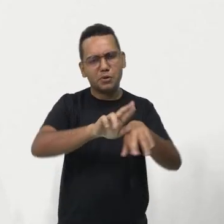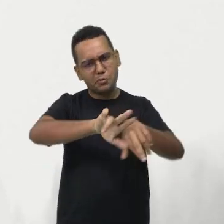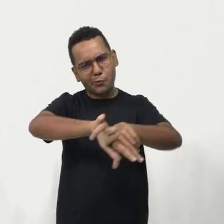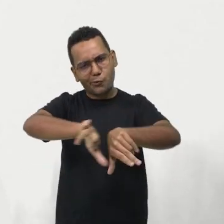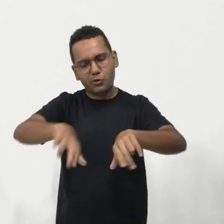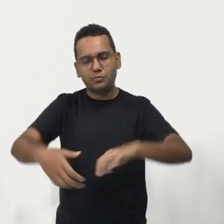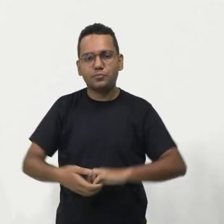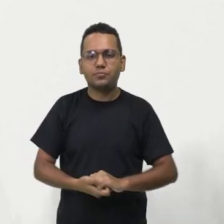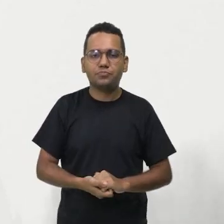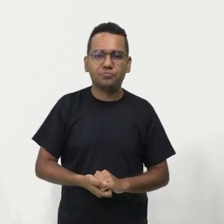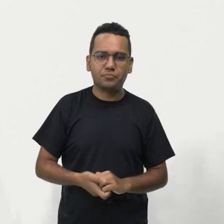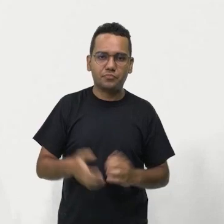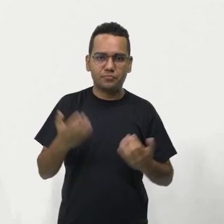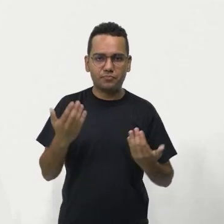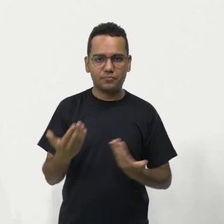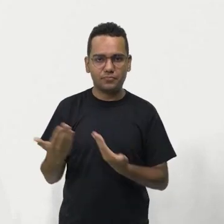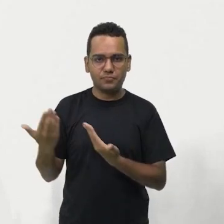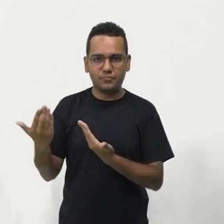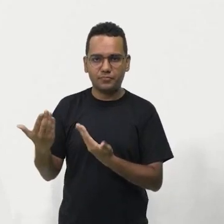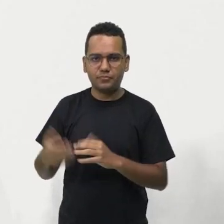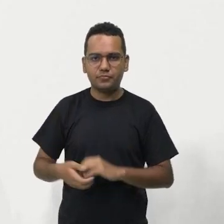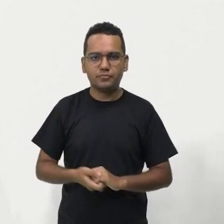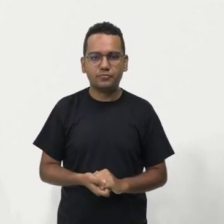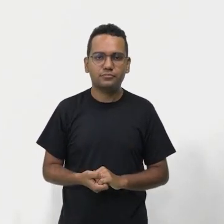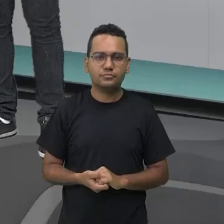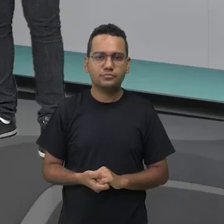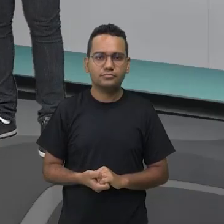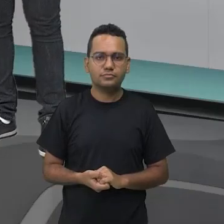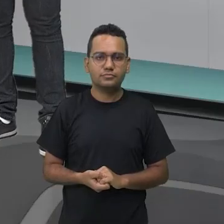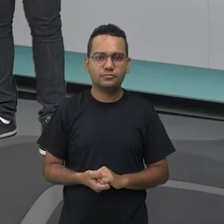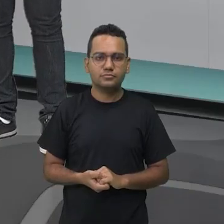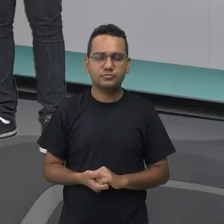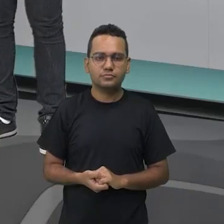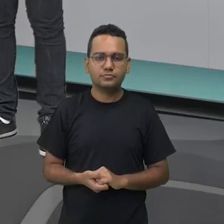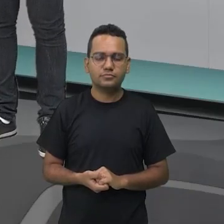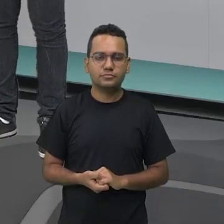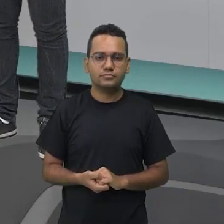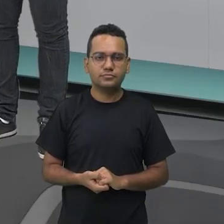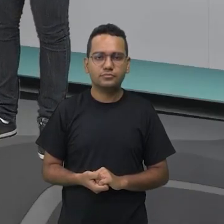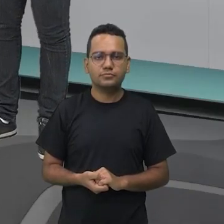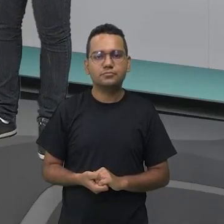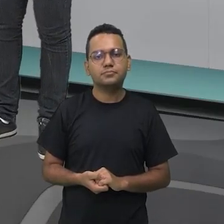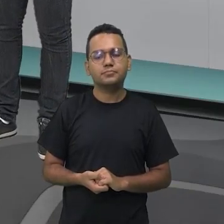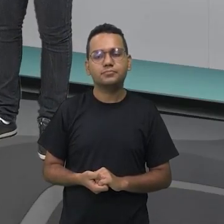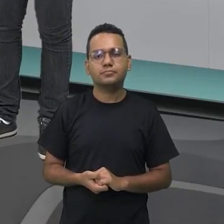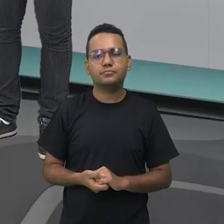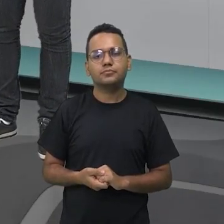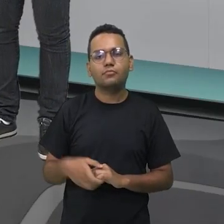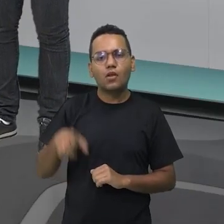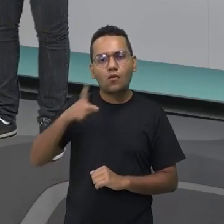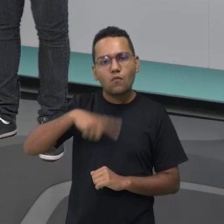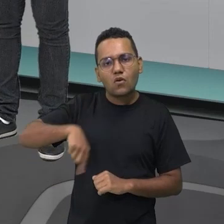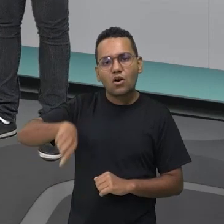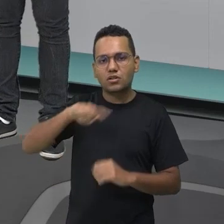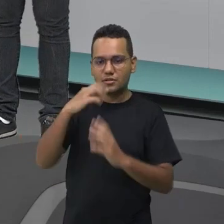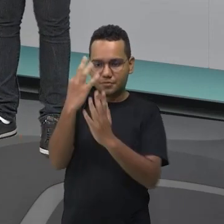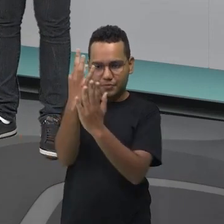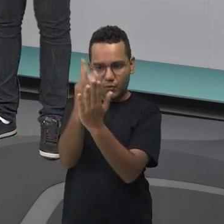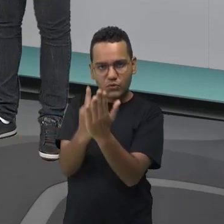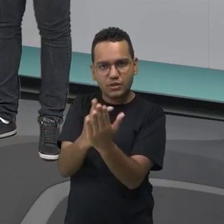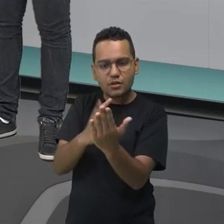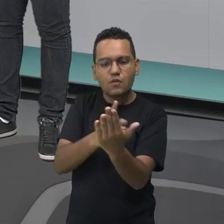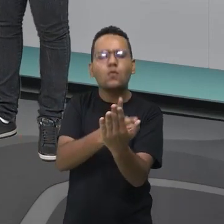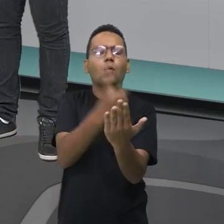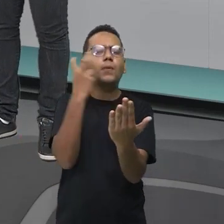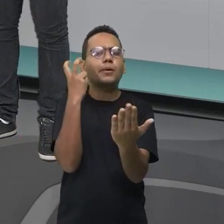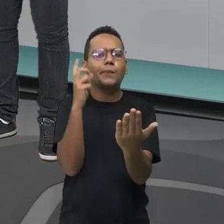ok? Então observem aqui comigo, me acompanhem aqui. Muito bem, retornando, a gente pode observar aqui no nosso texto